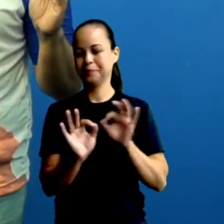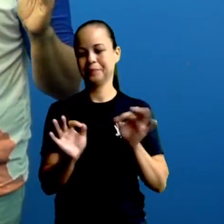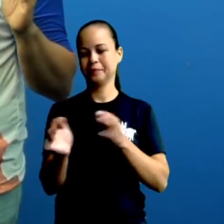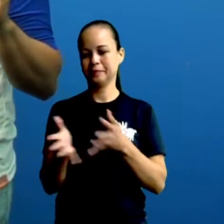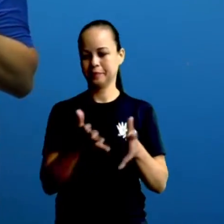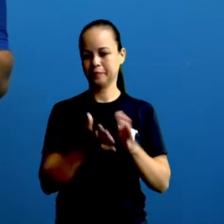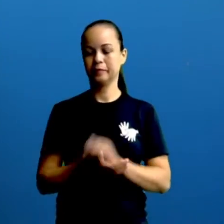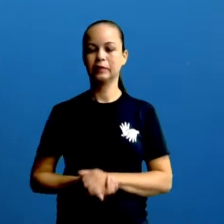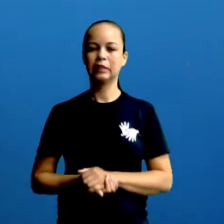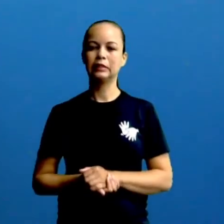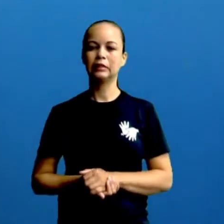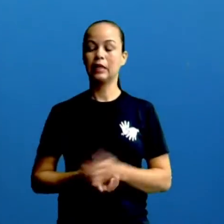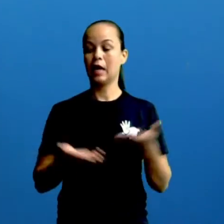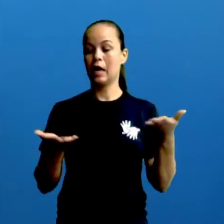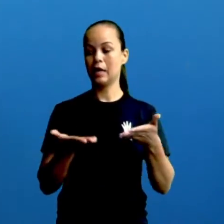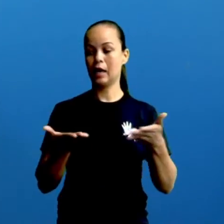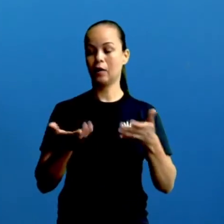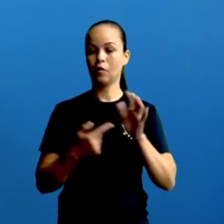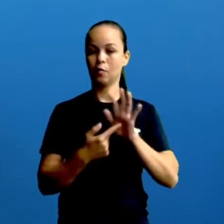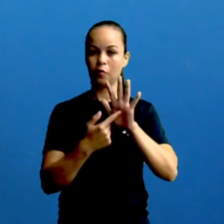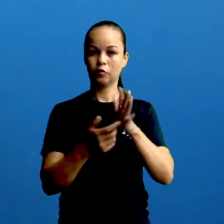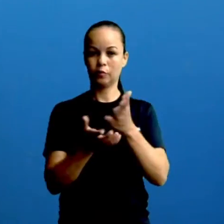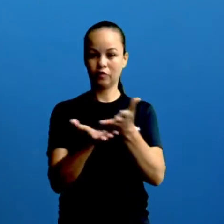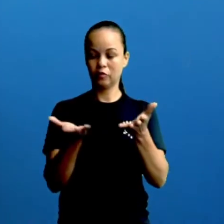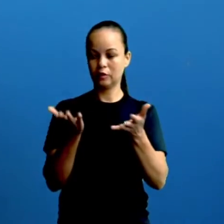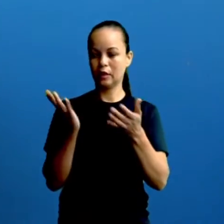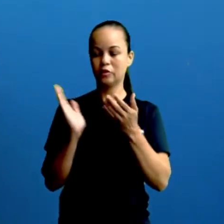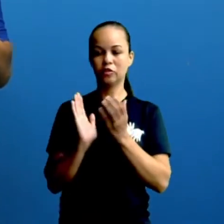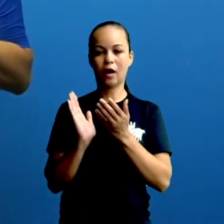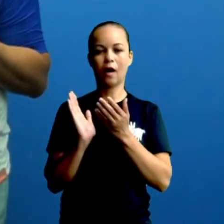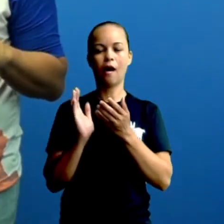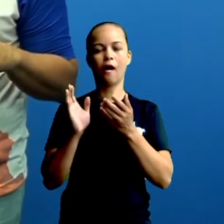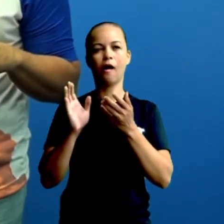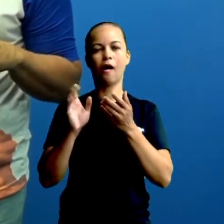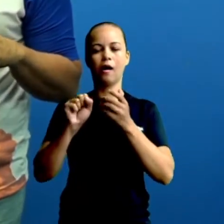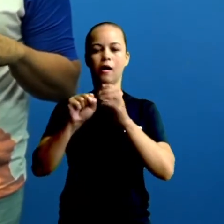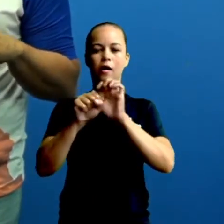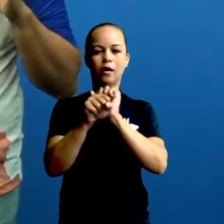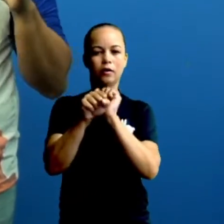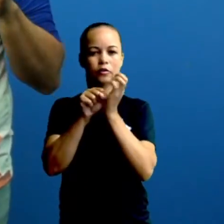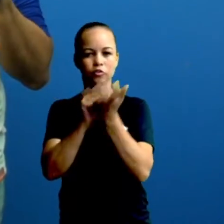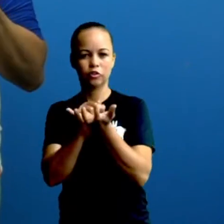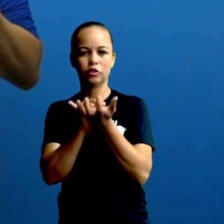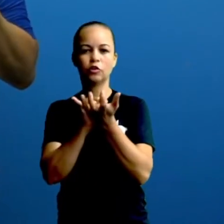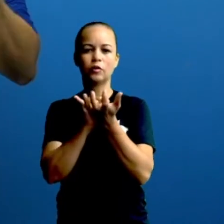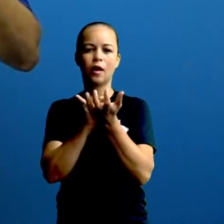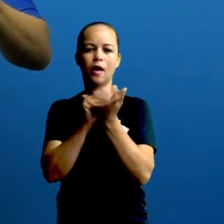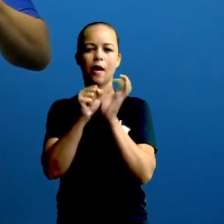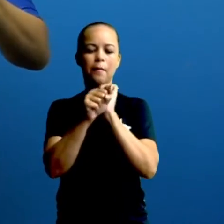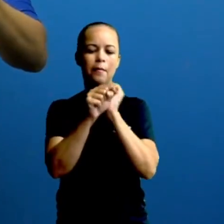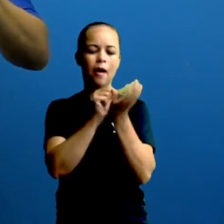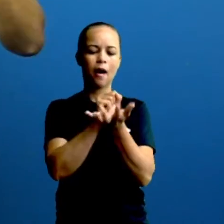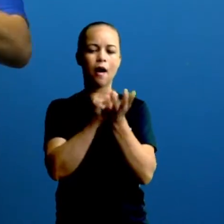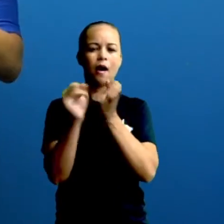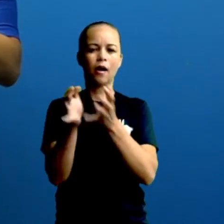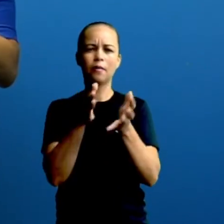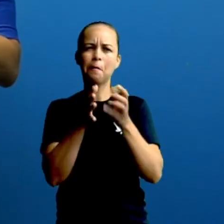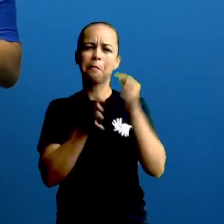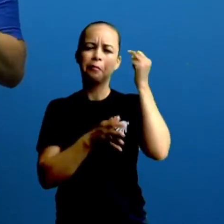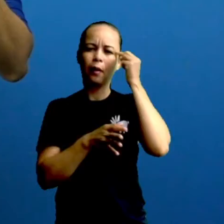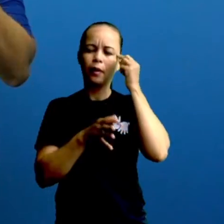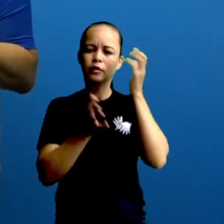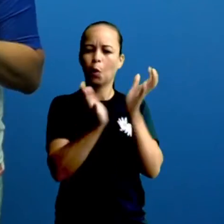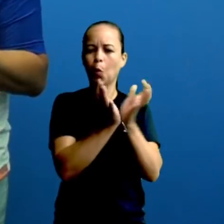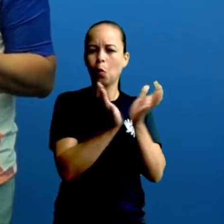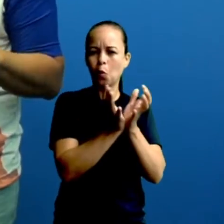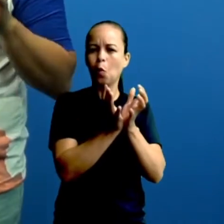momento. E aí, eu trouxe aqui alguns exemplos das gimnospermas para que vocês entendam. Quando você pensa possivelmente em um grupo vegetal,